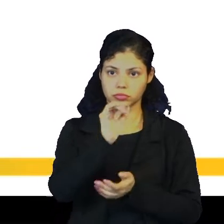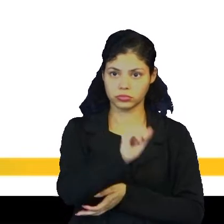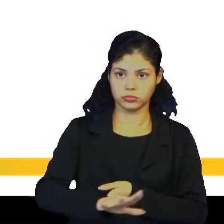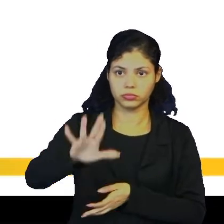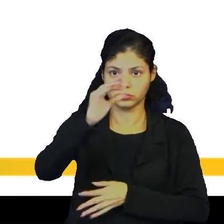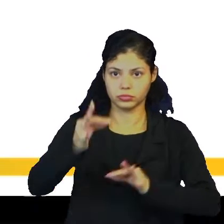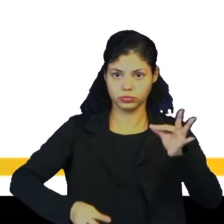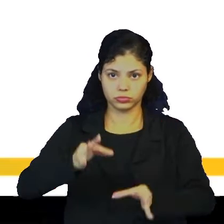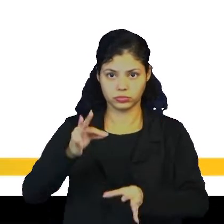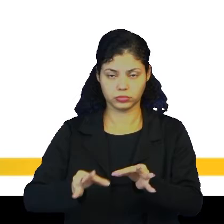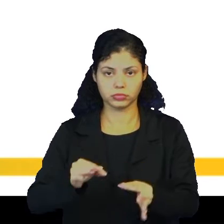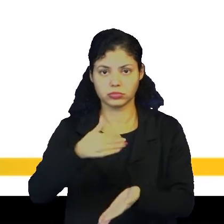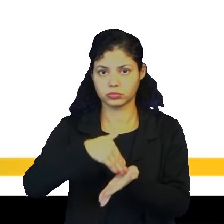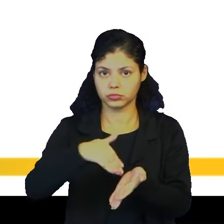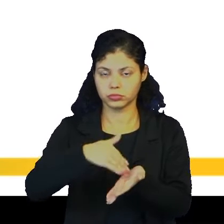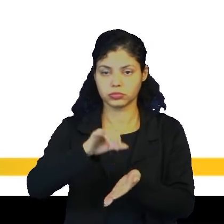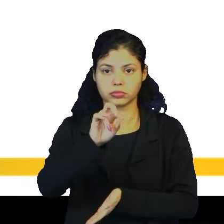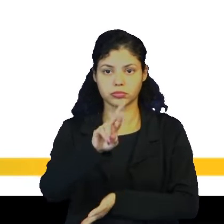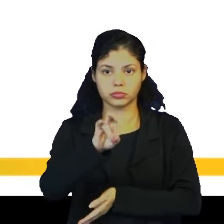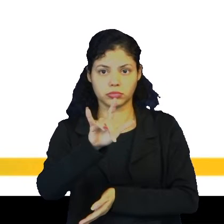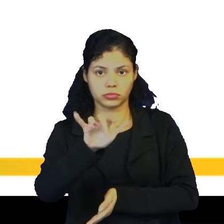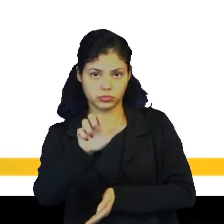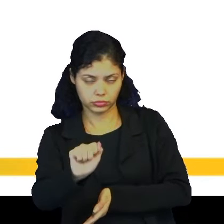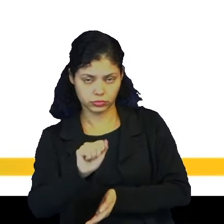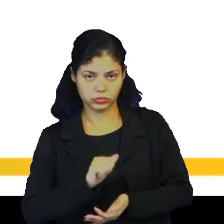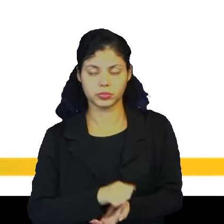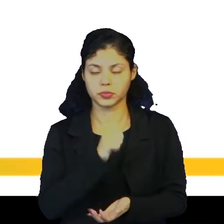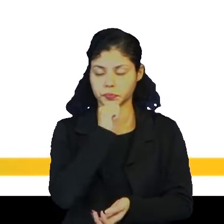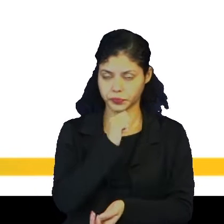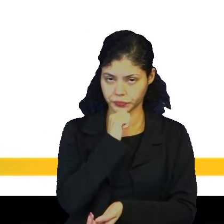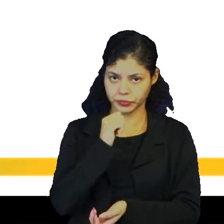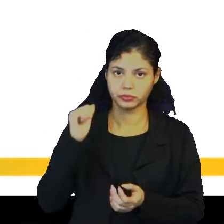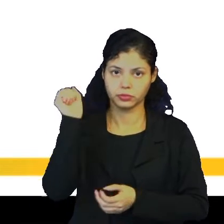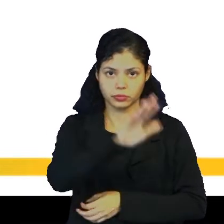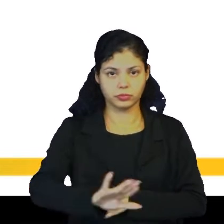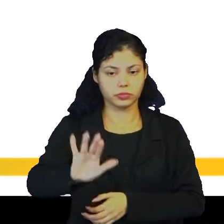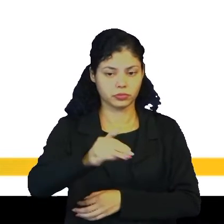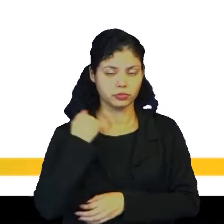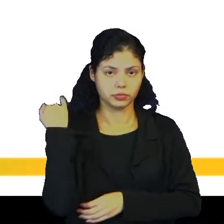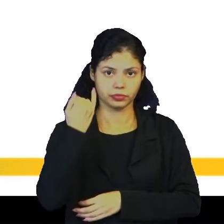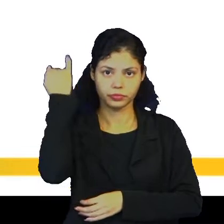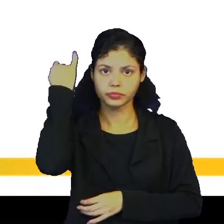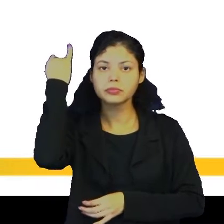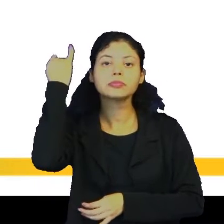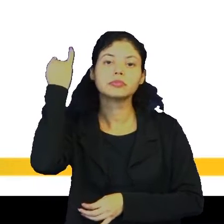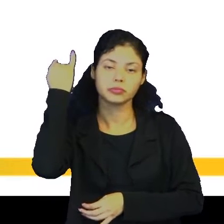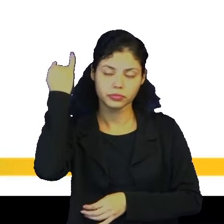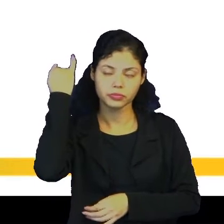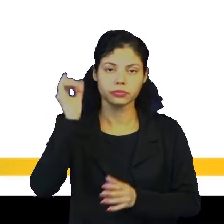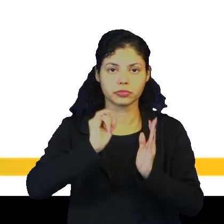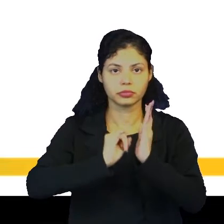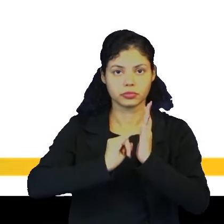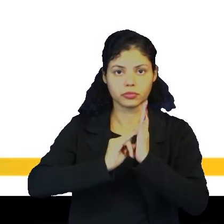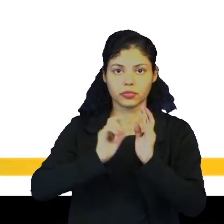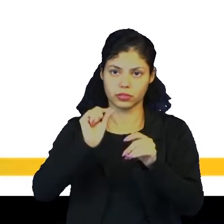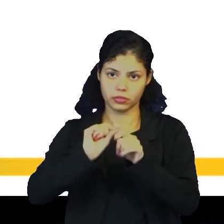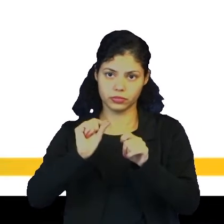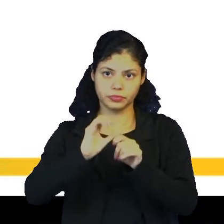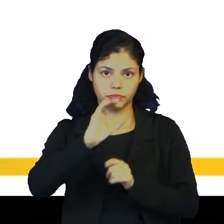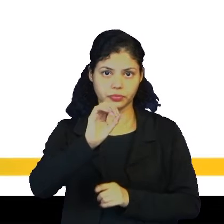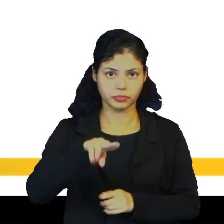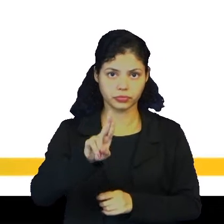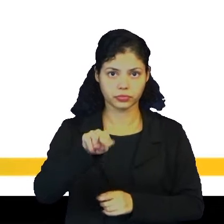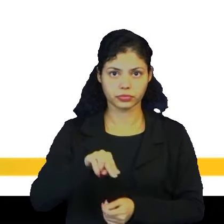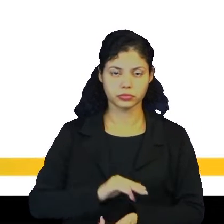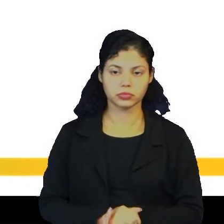de Justiça e o Secretariado, que são, as principais instituições que formam a